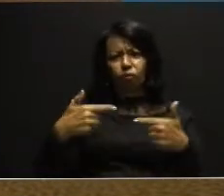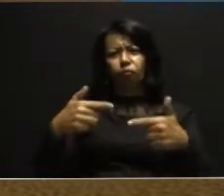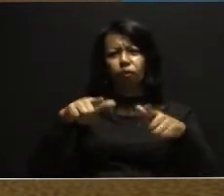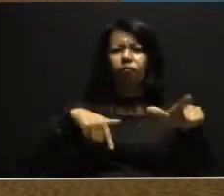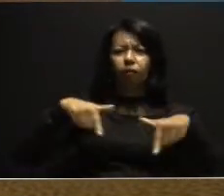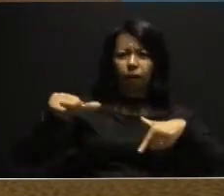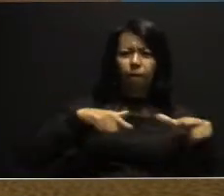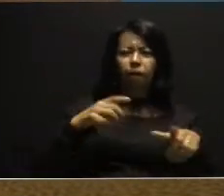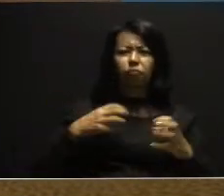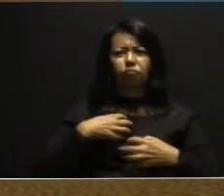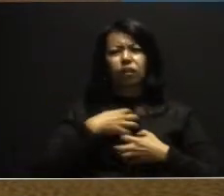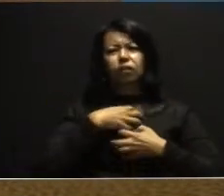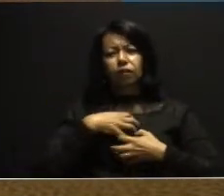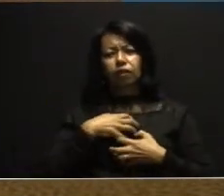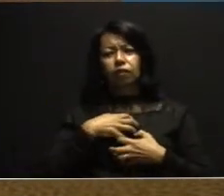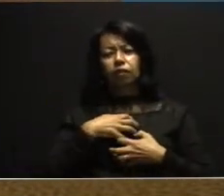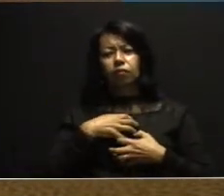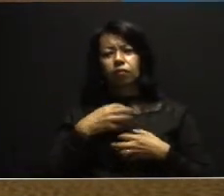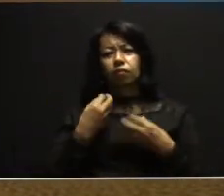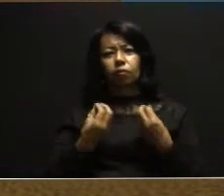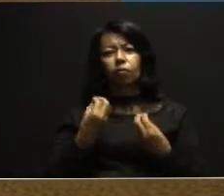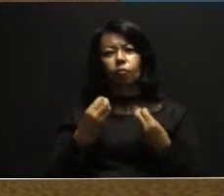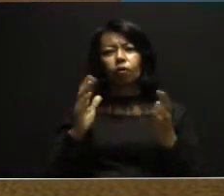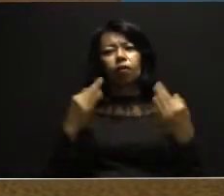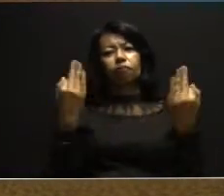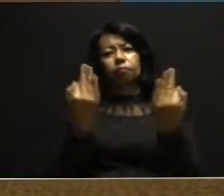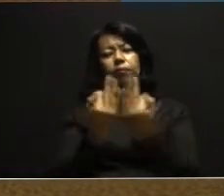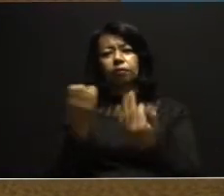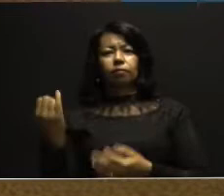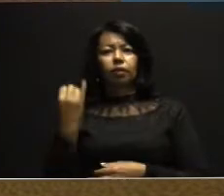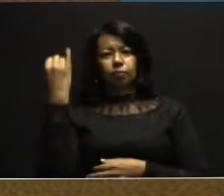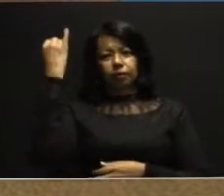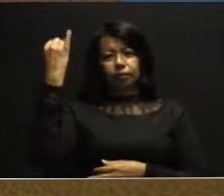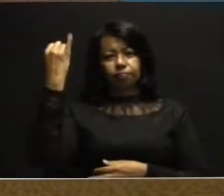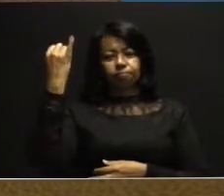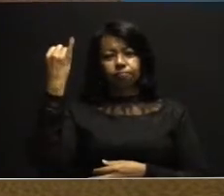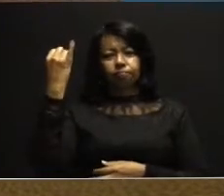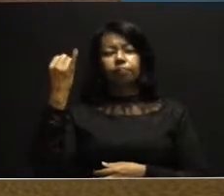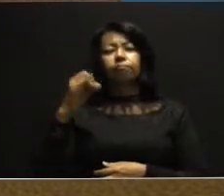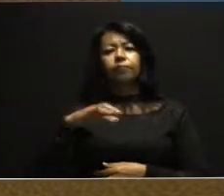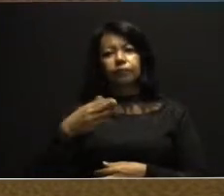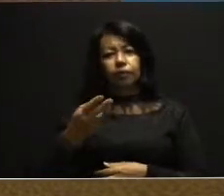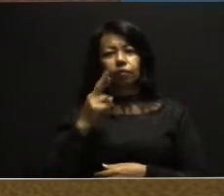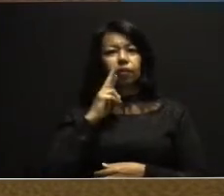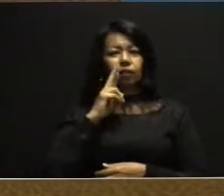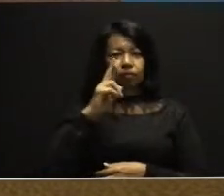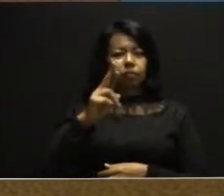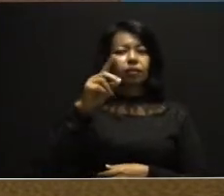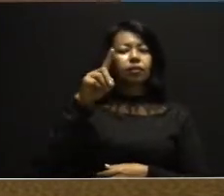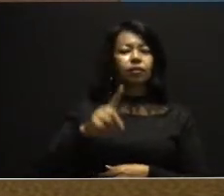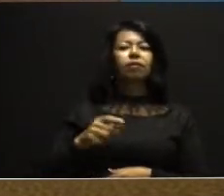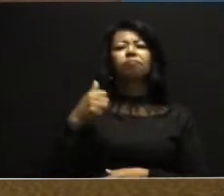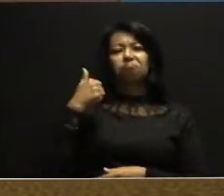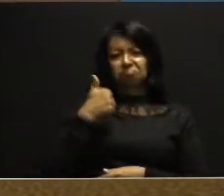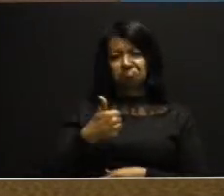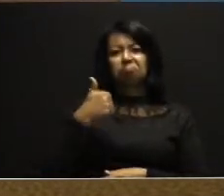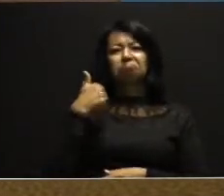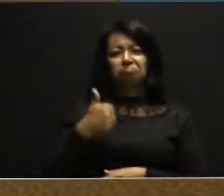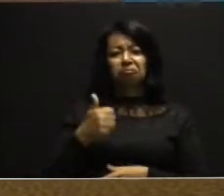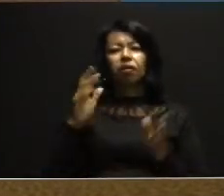e sentem como a família é importante. Portanto, a resposta seria positiva, A família vai muito bem,